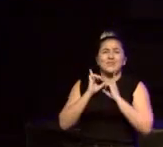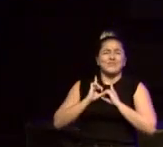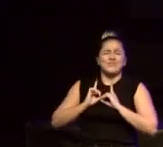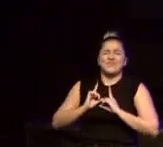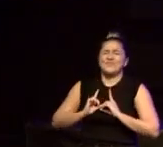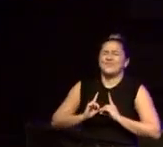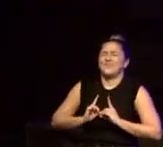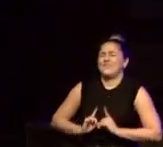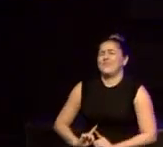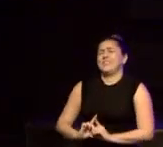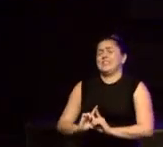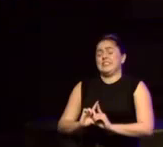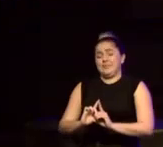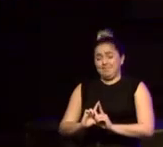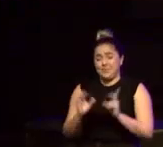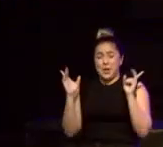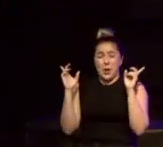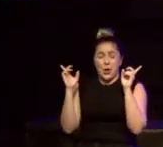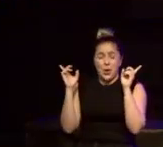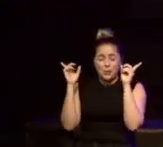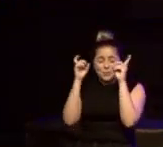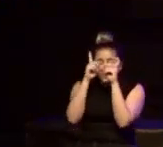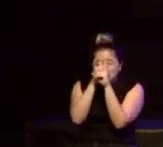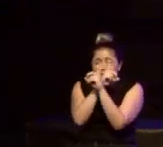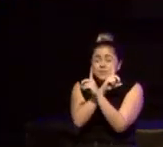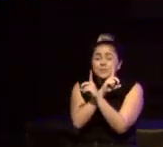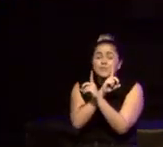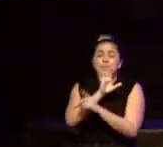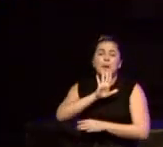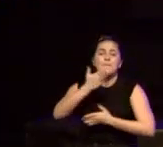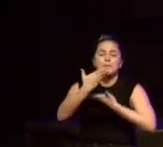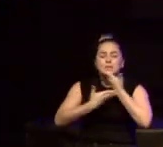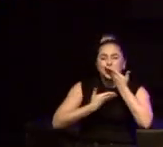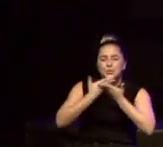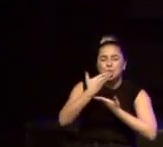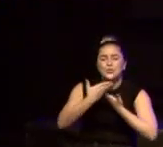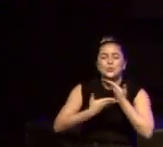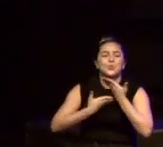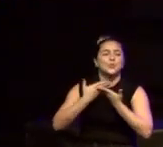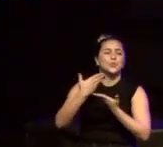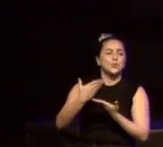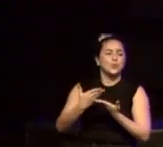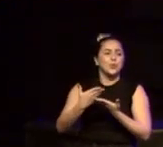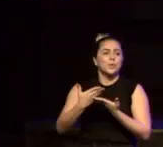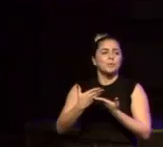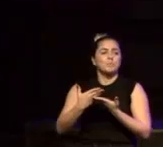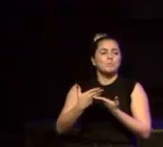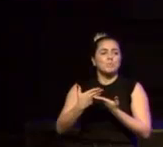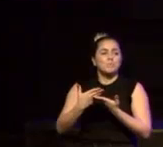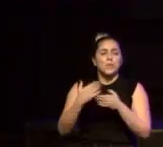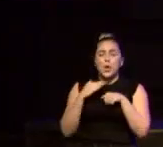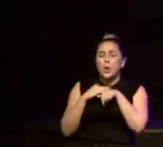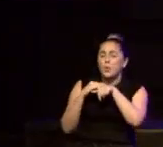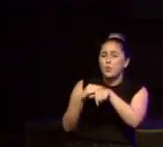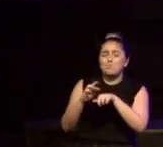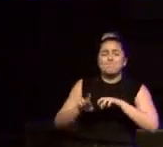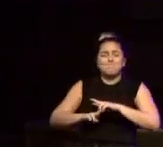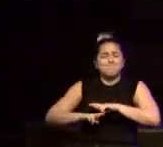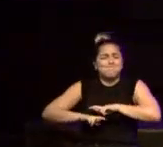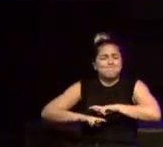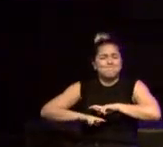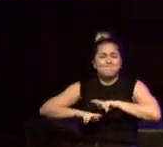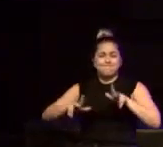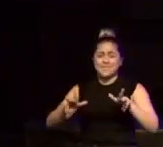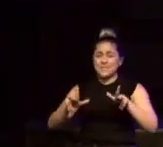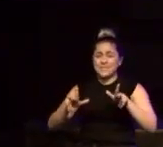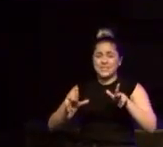tempo. Mas ele conversou com um dos nossos equipantes, conselheiros, e aquilo fez uma diferença total na